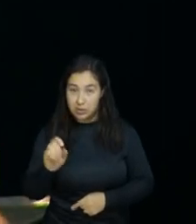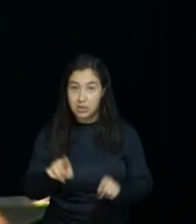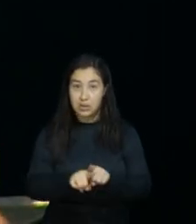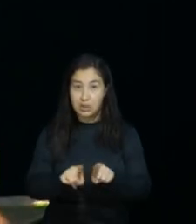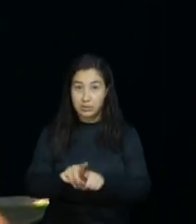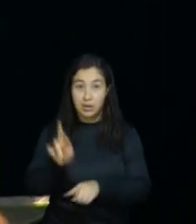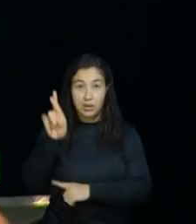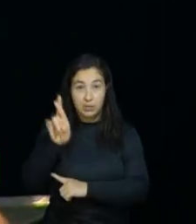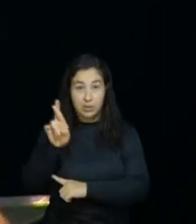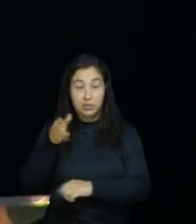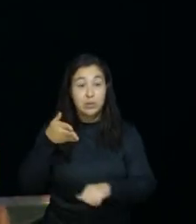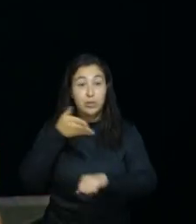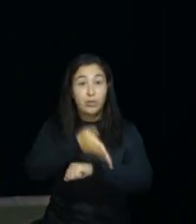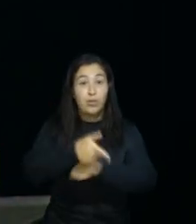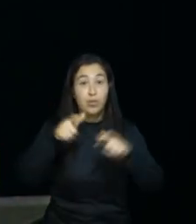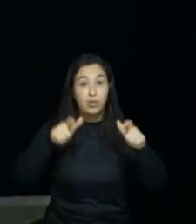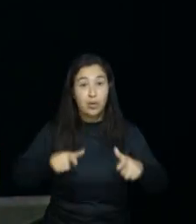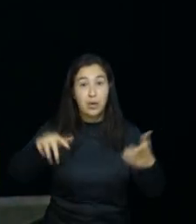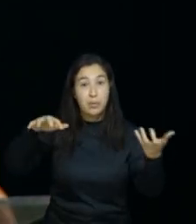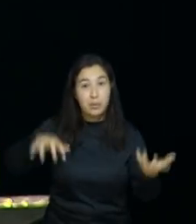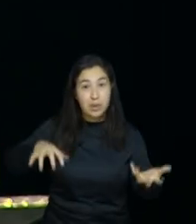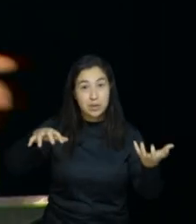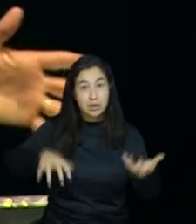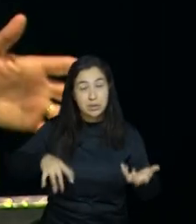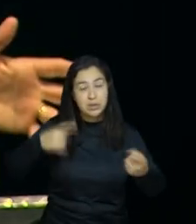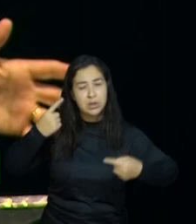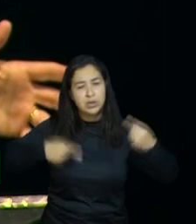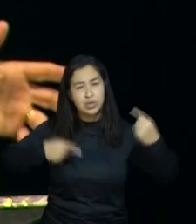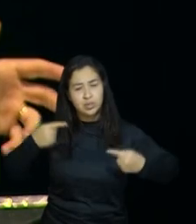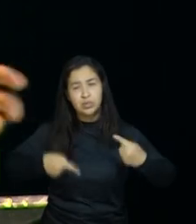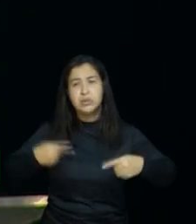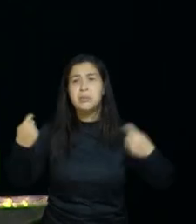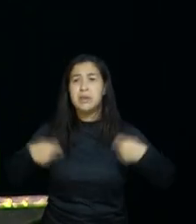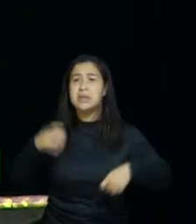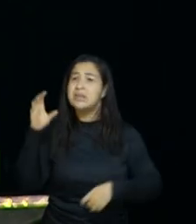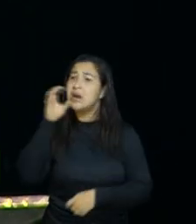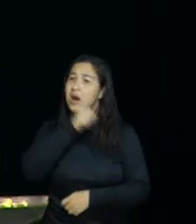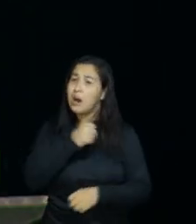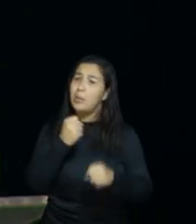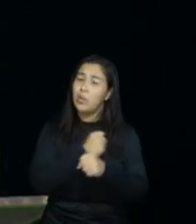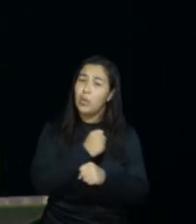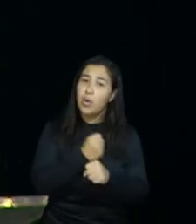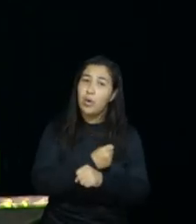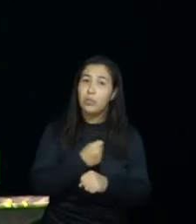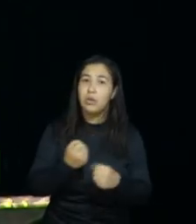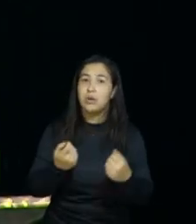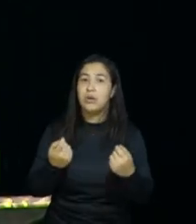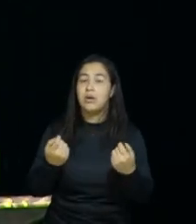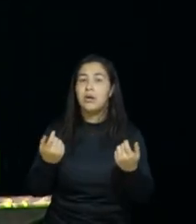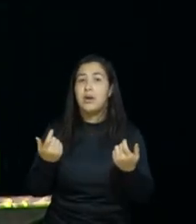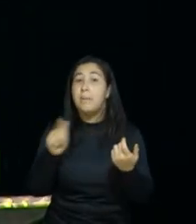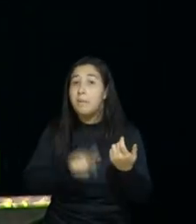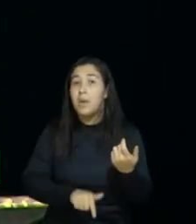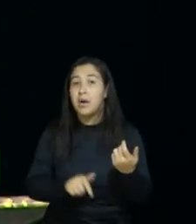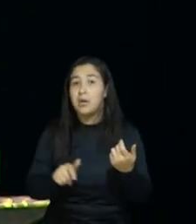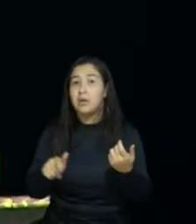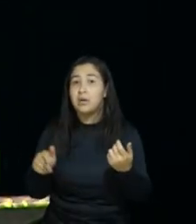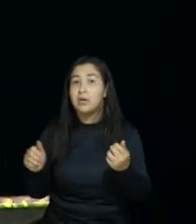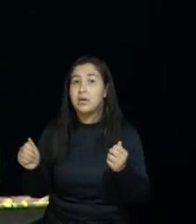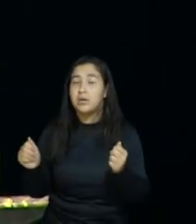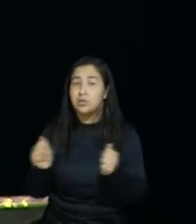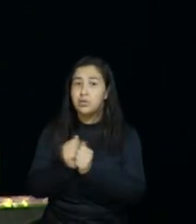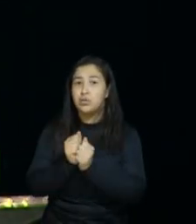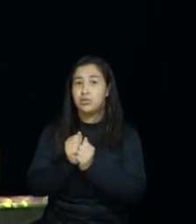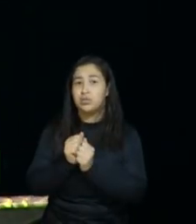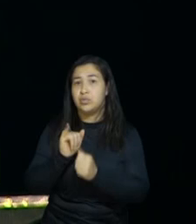Brasília discutir a celeridade das obras? E aqui um apelo. Vamos continuar juntos, não porque chegou em Indaial ou está